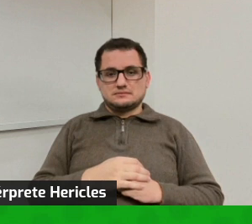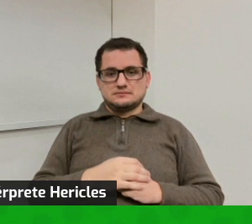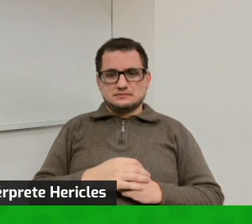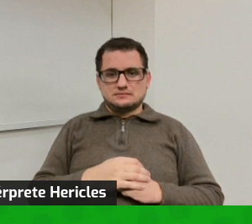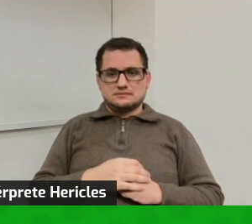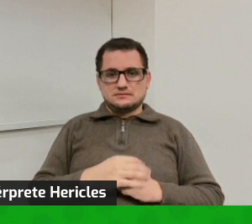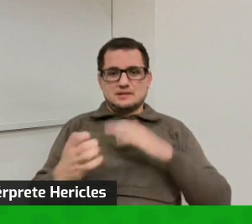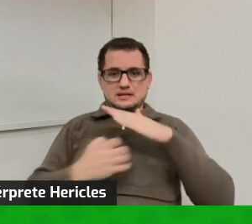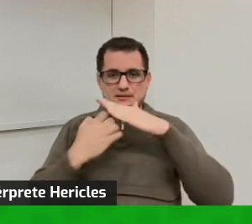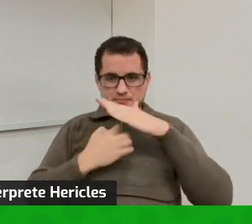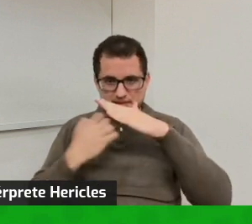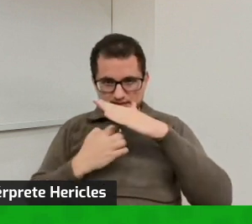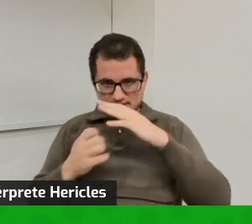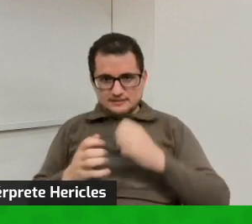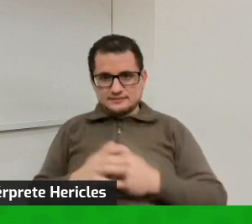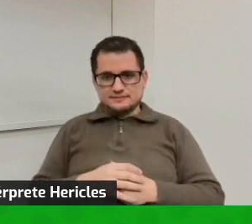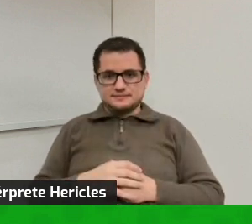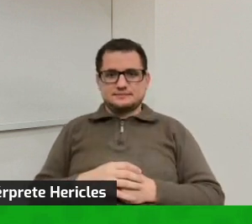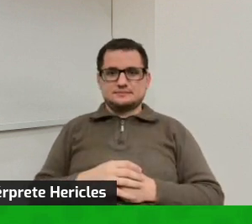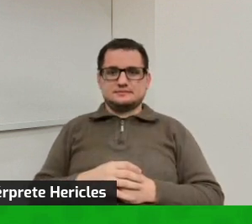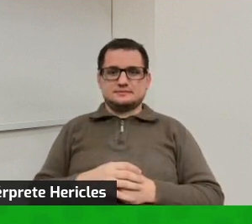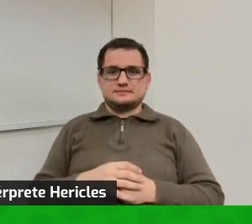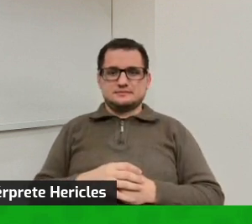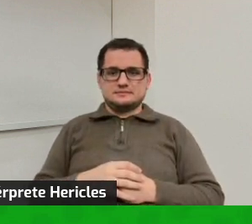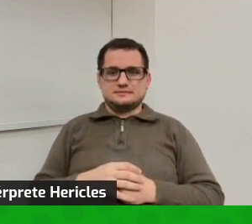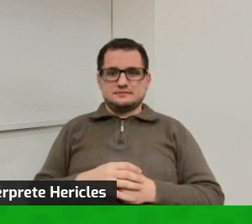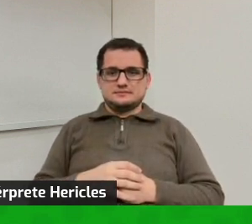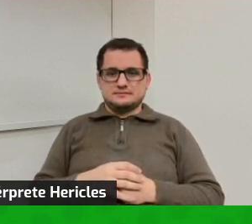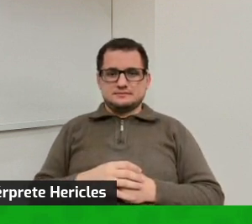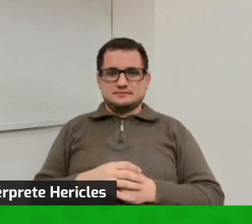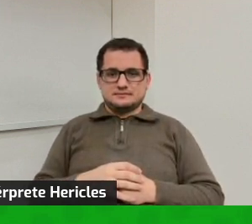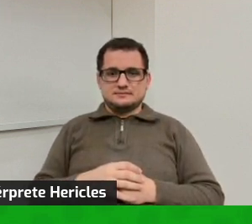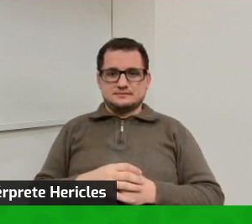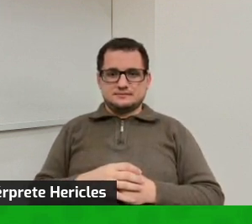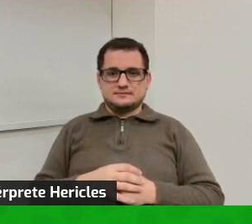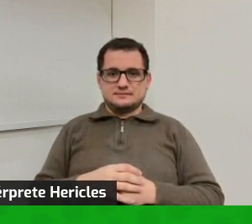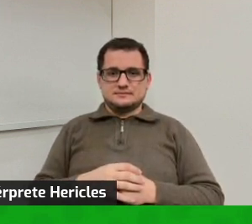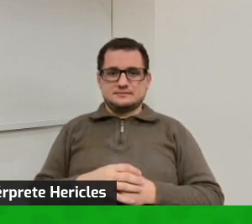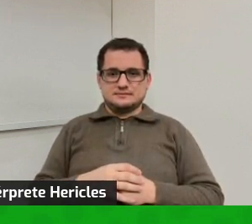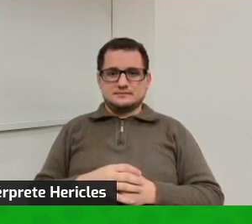empresa. Então, vou substituir aqui onde seria o nome da empresa de cada um.